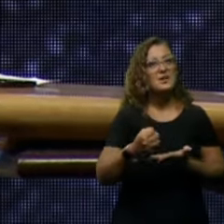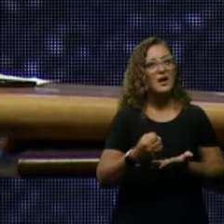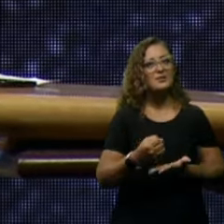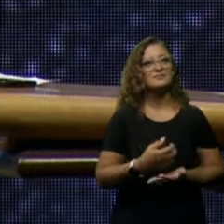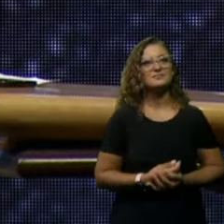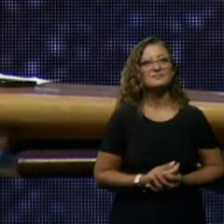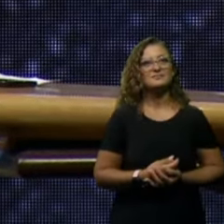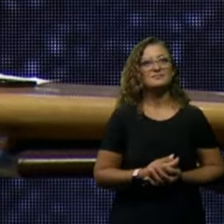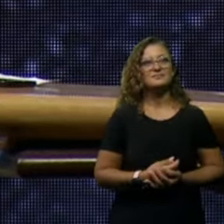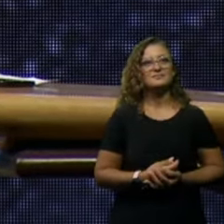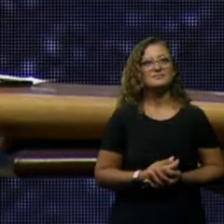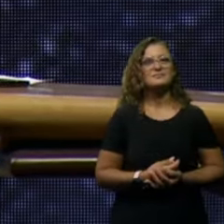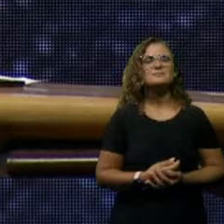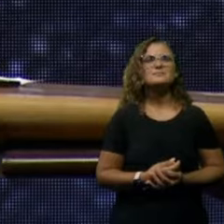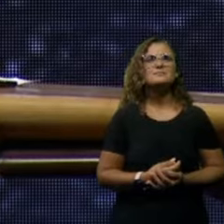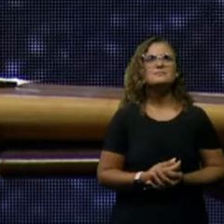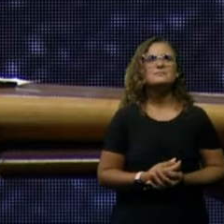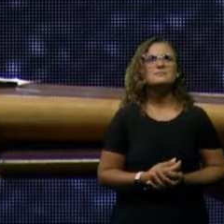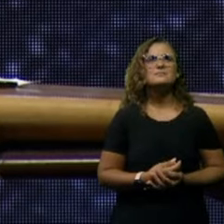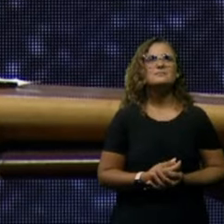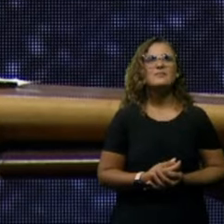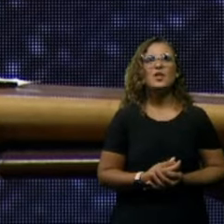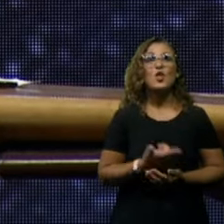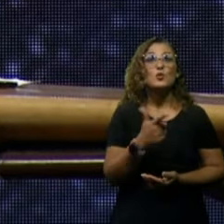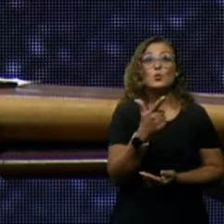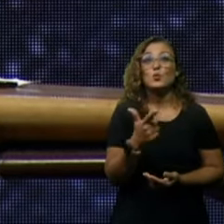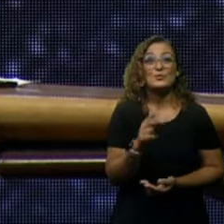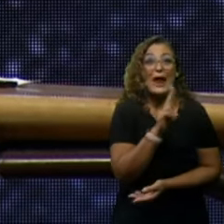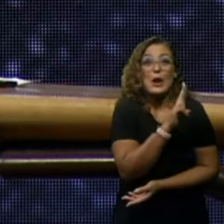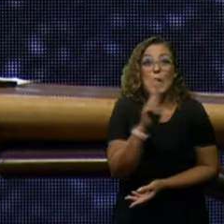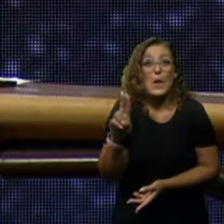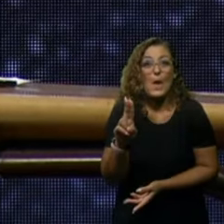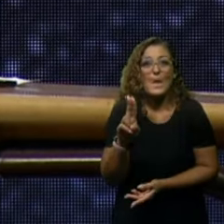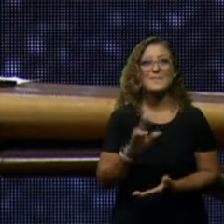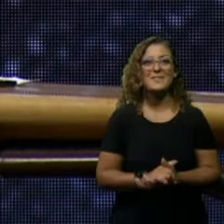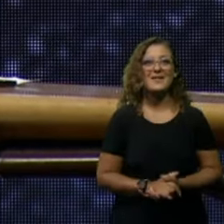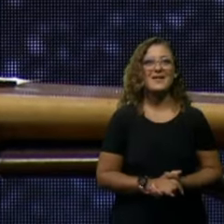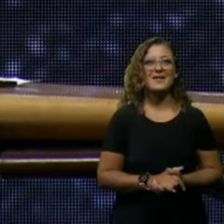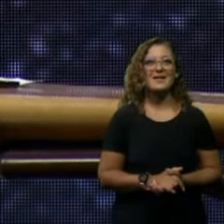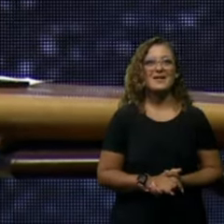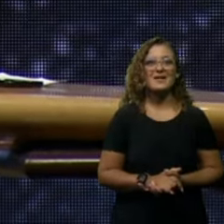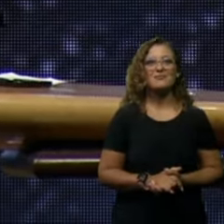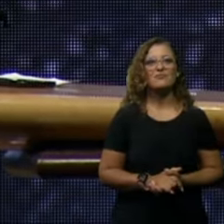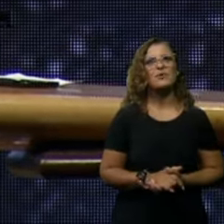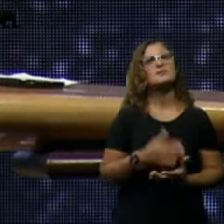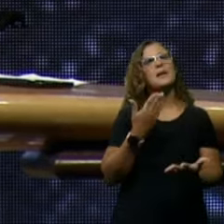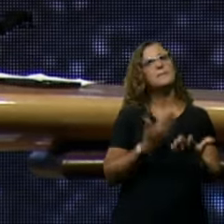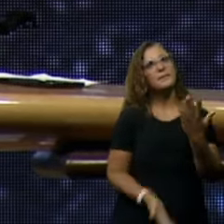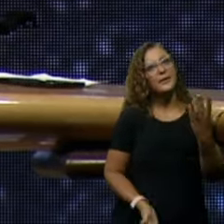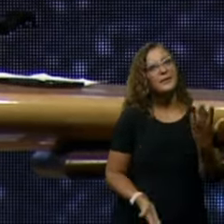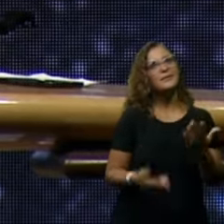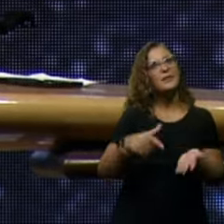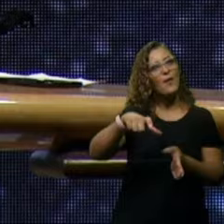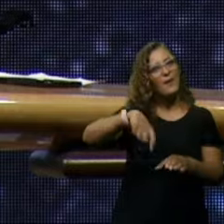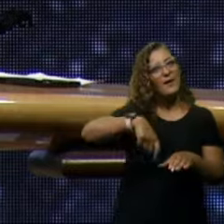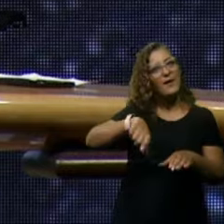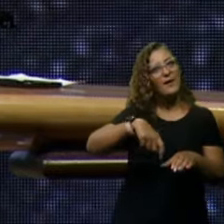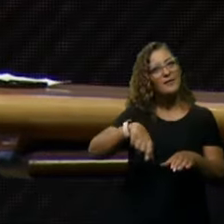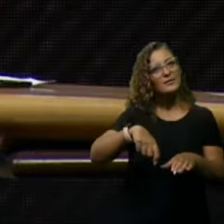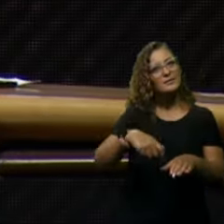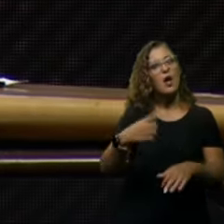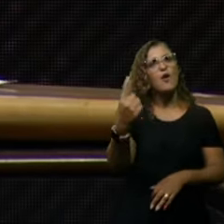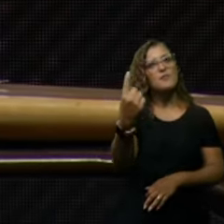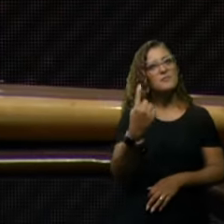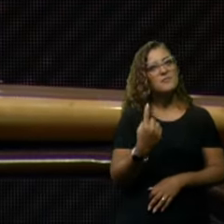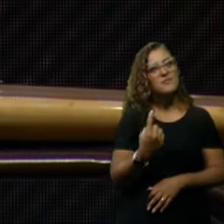elite hein Deixa eu ver não tem nenhum nome do cara mano não sei se é que você perdeu esse cartão aqui vem aqui